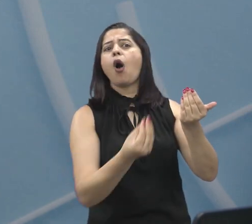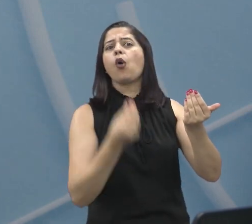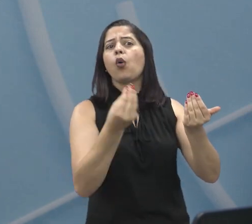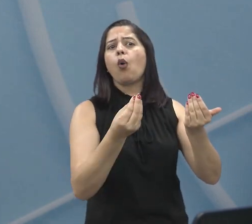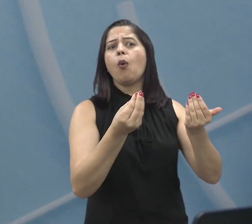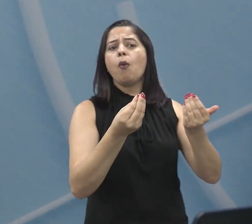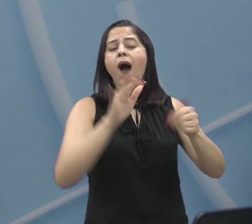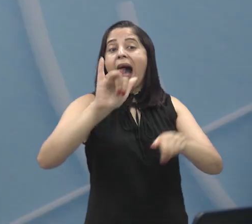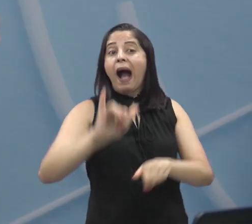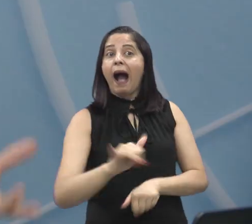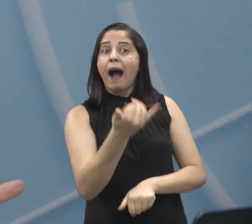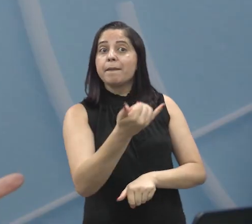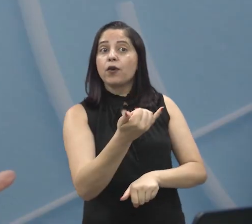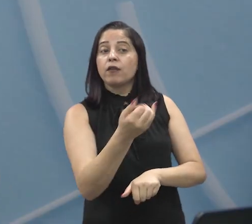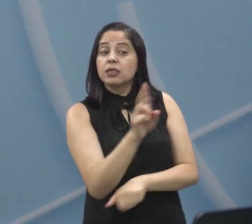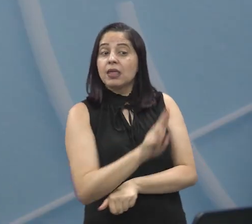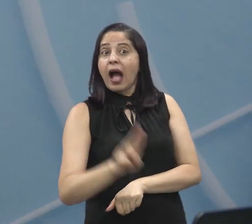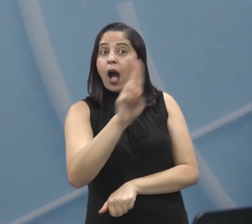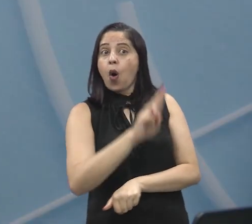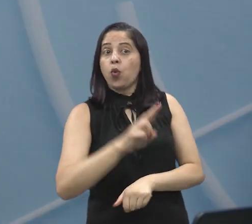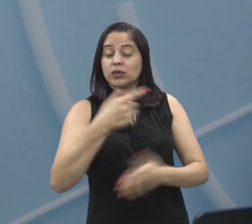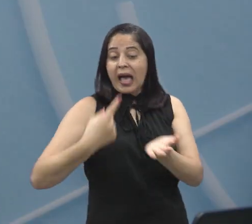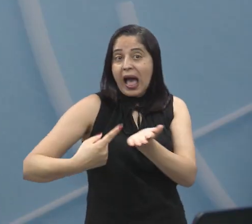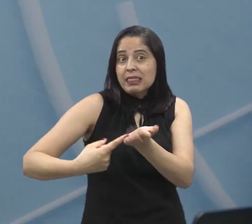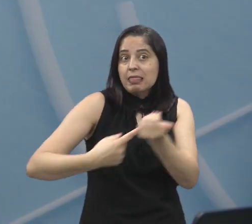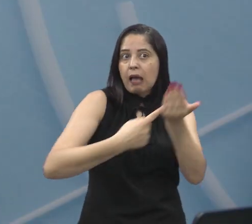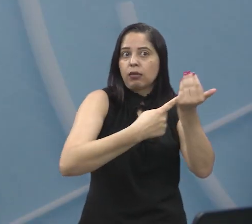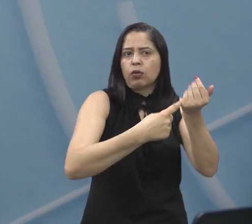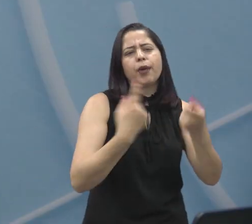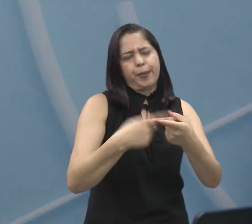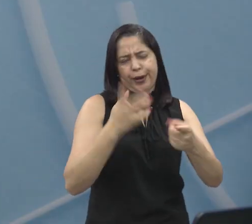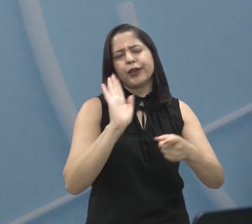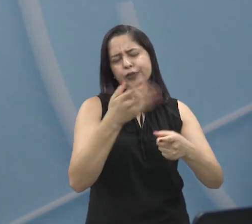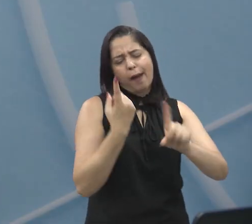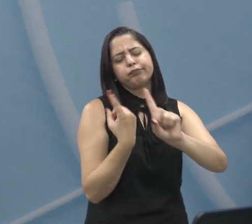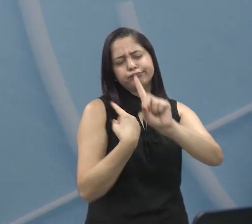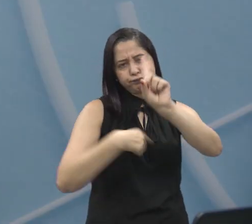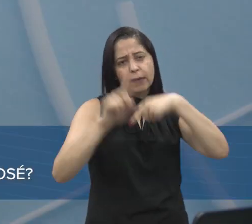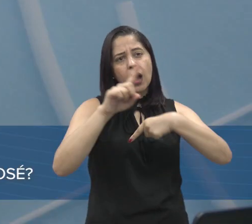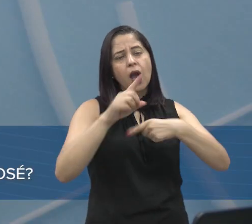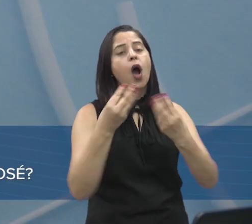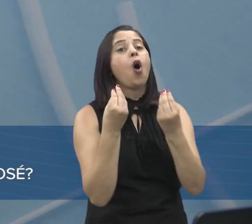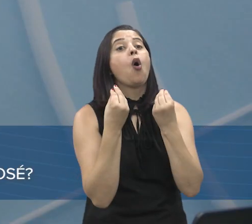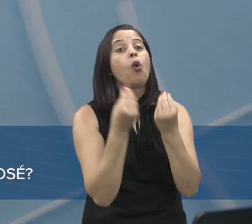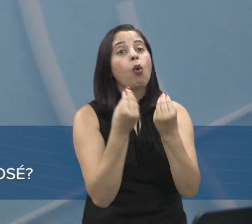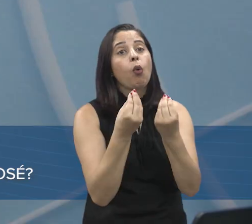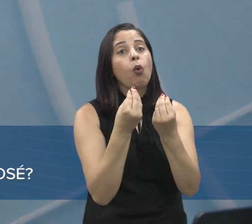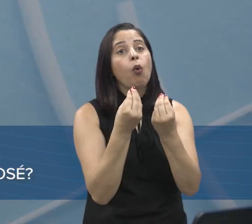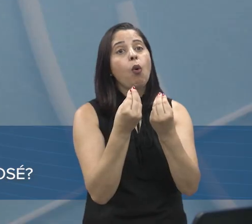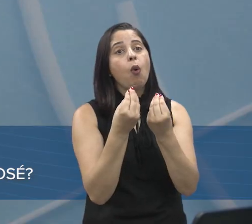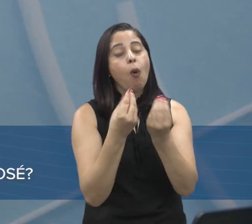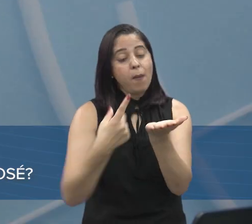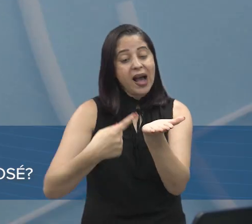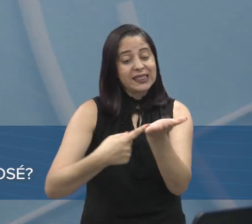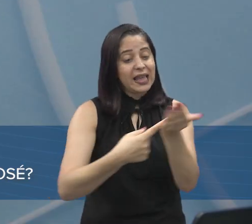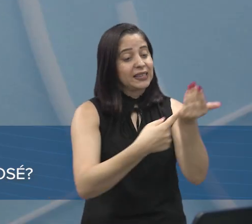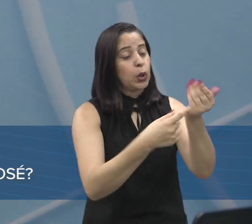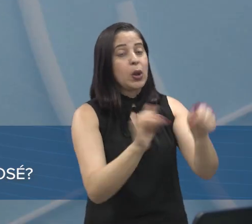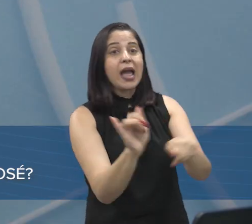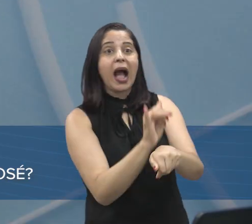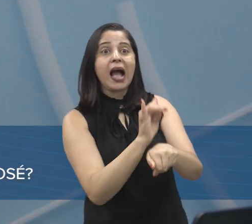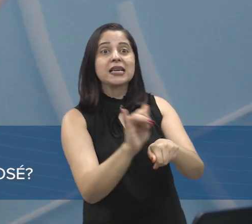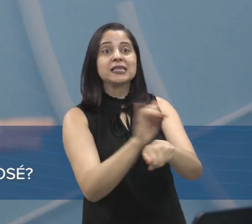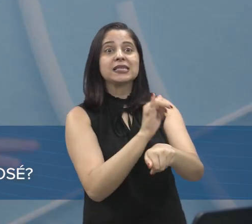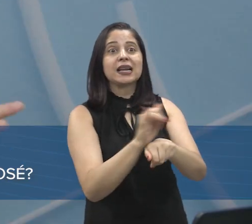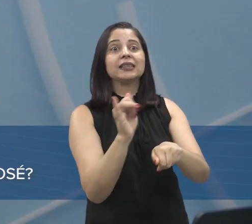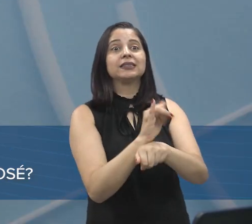a cidade da tecnologia, né? Então, como que a gente pode utilizar também, né, dessa ferramenta que hoje